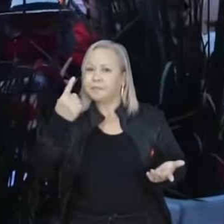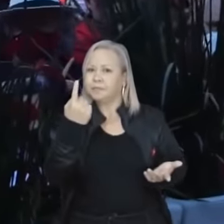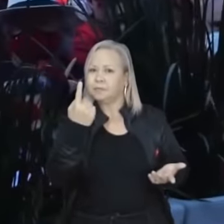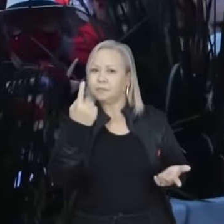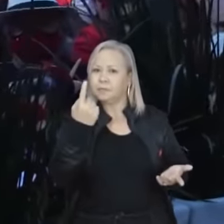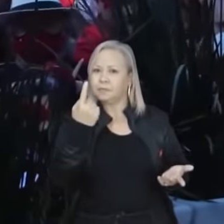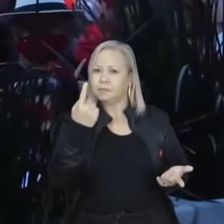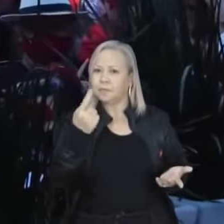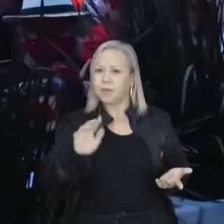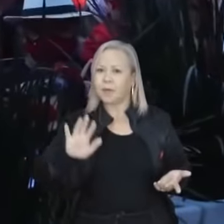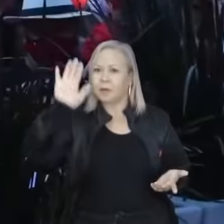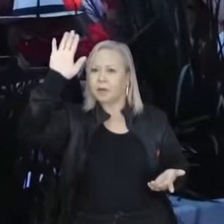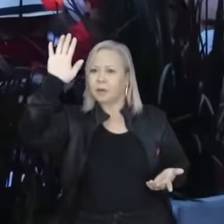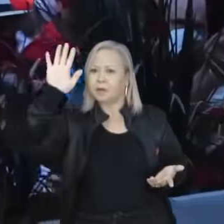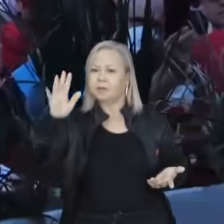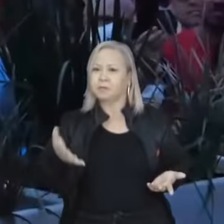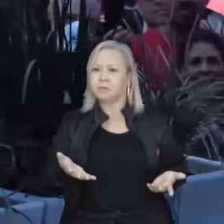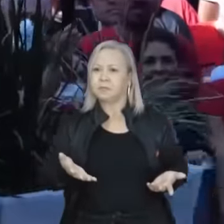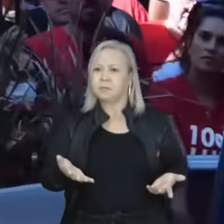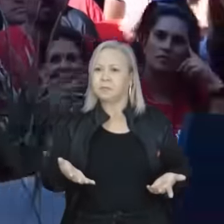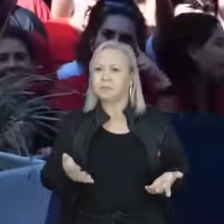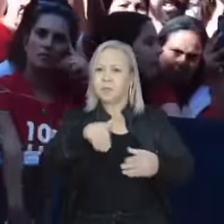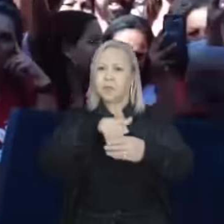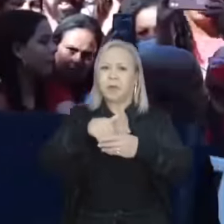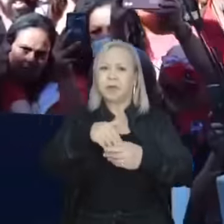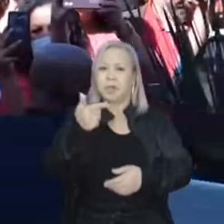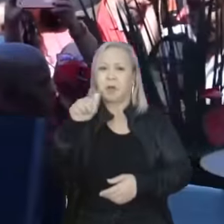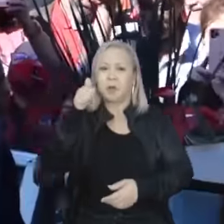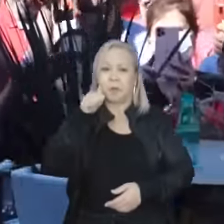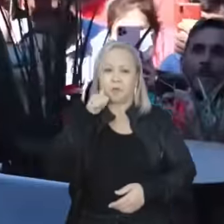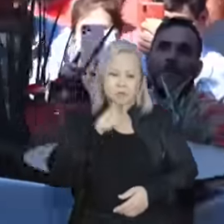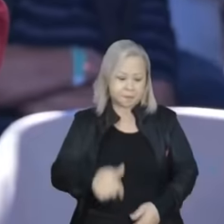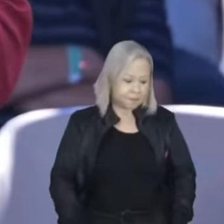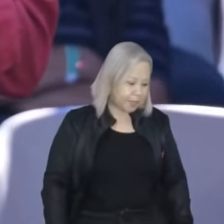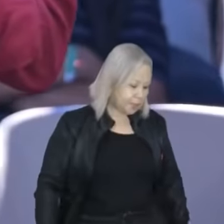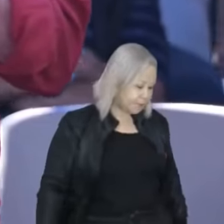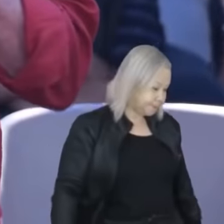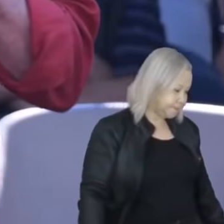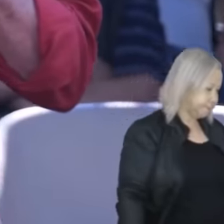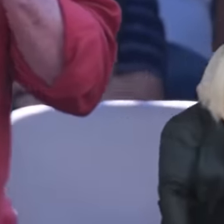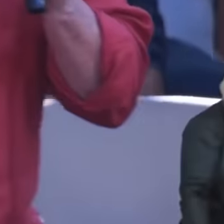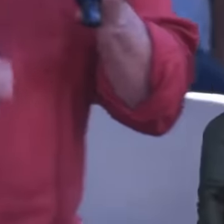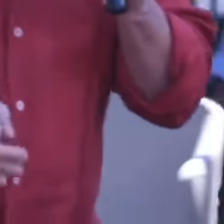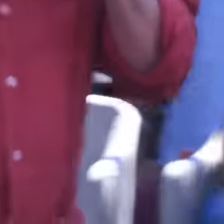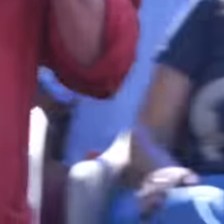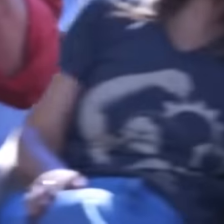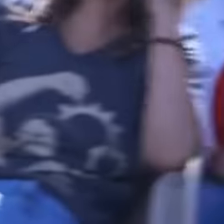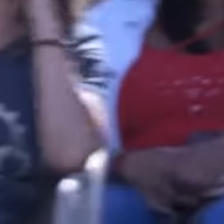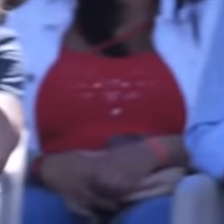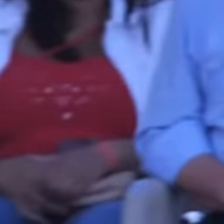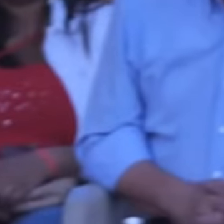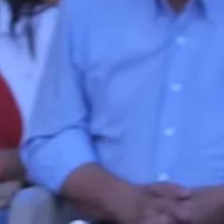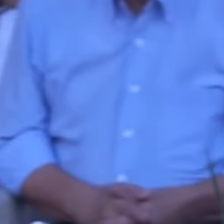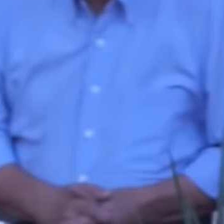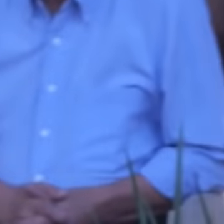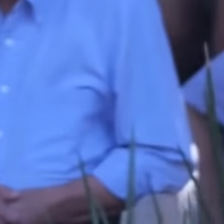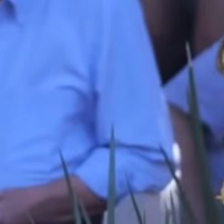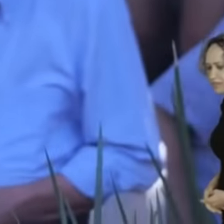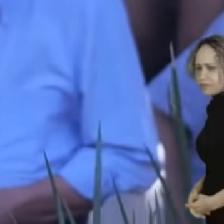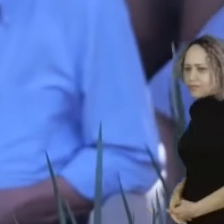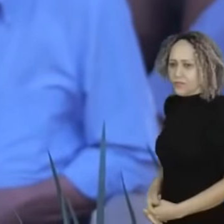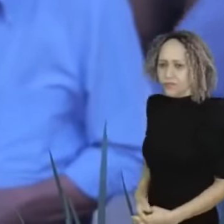já poderiam eleger uma outra vereadora em Santo André. O que acontece é que as mulheres não têm que pedir licença